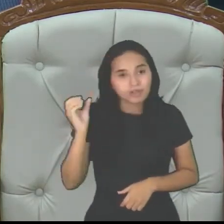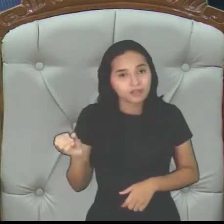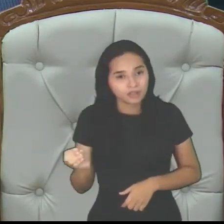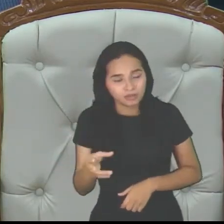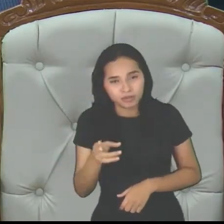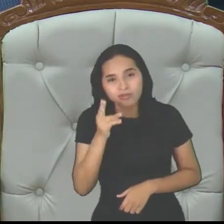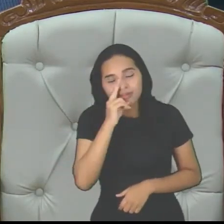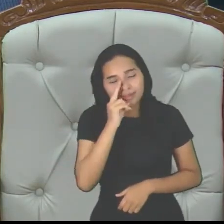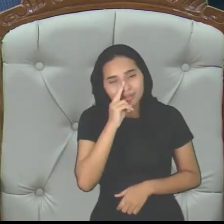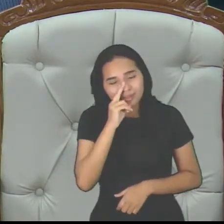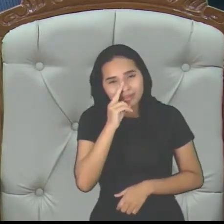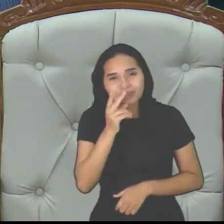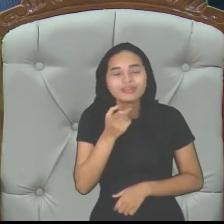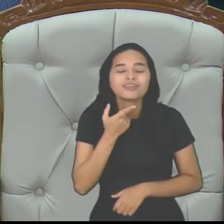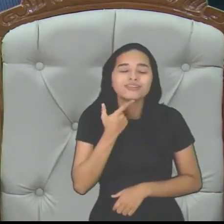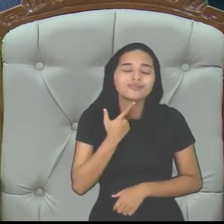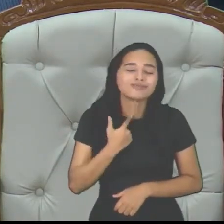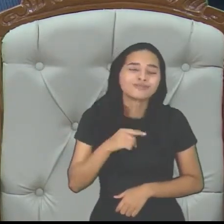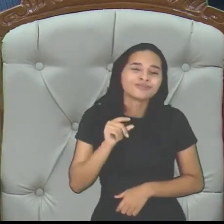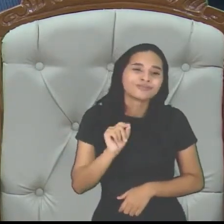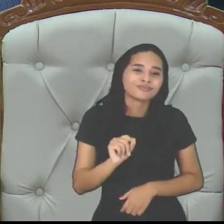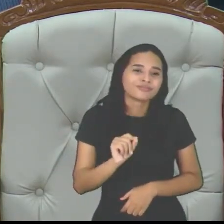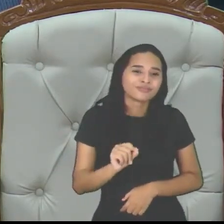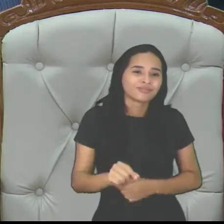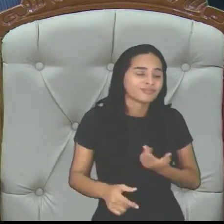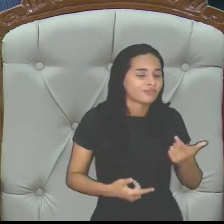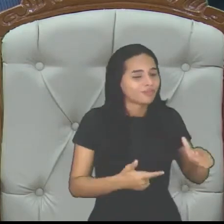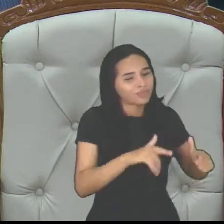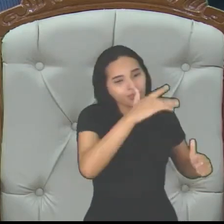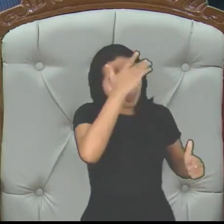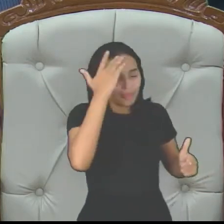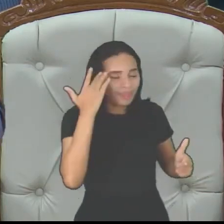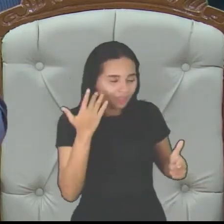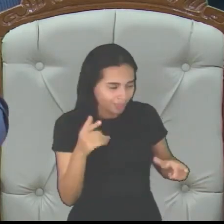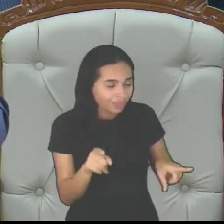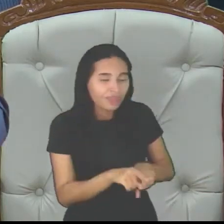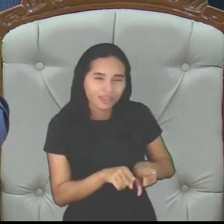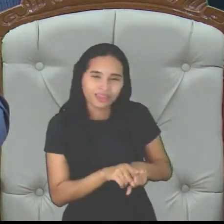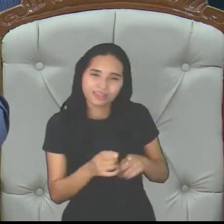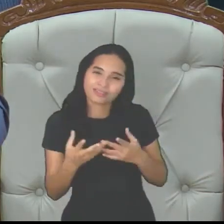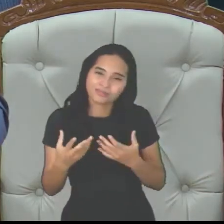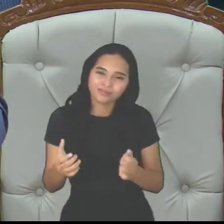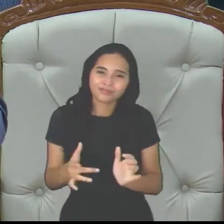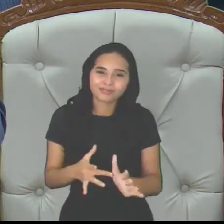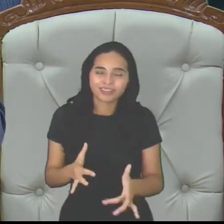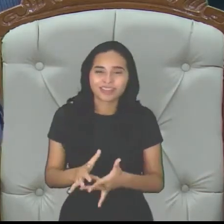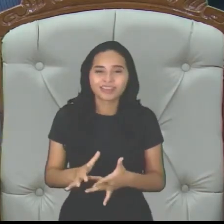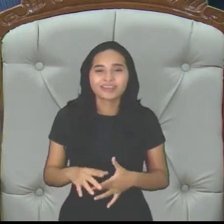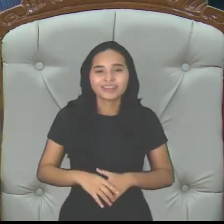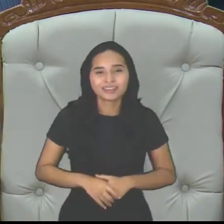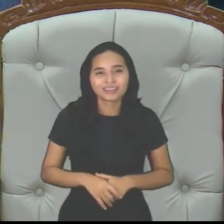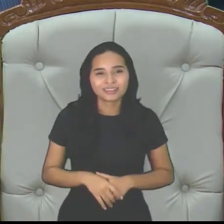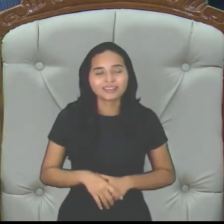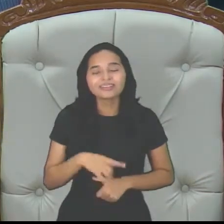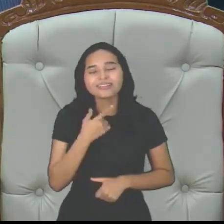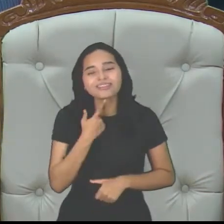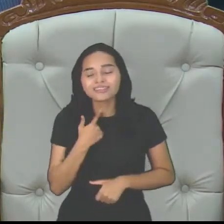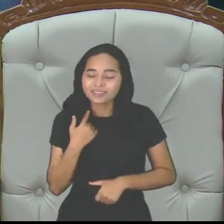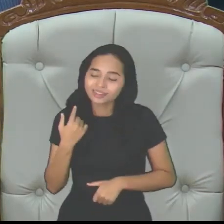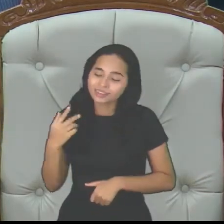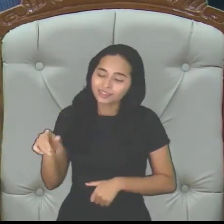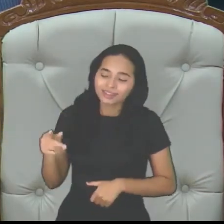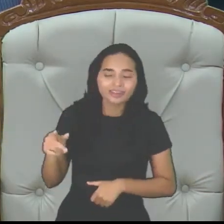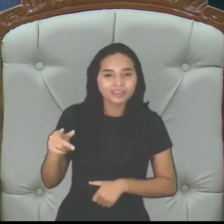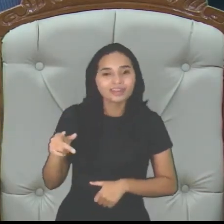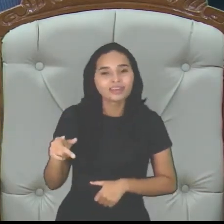converte a Cristo, o desejo dele é que outras pessoas se convertam a Cristo também. O desejo dele é que aquilo